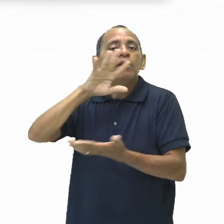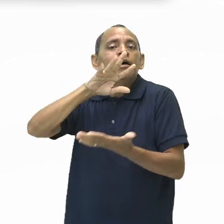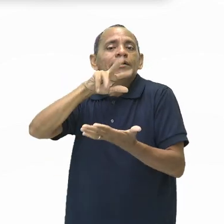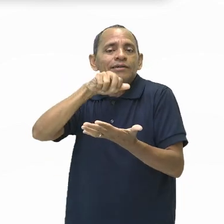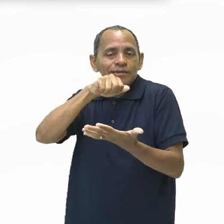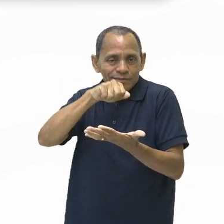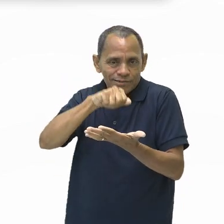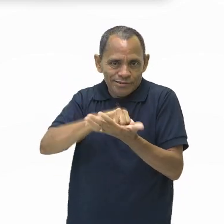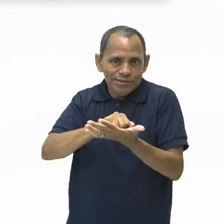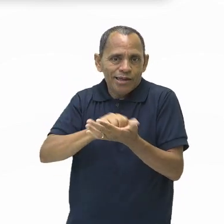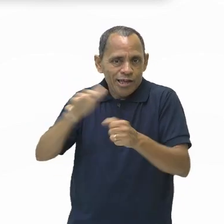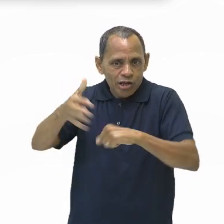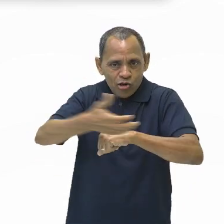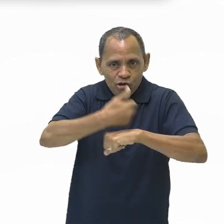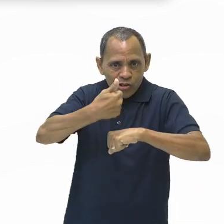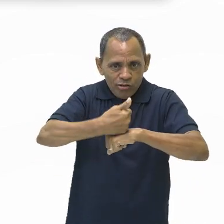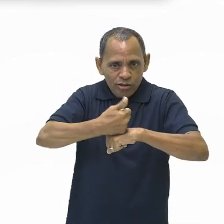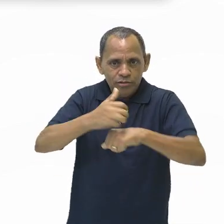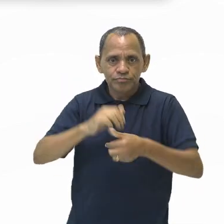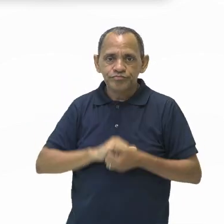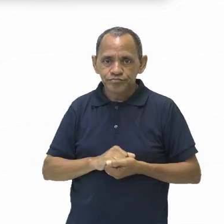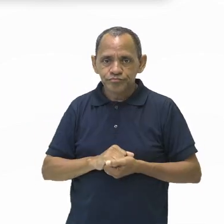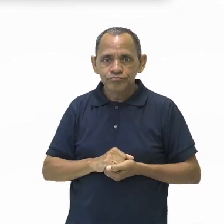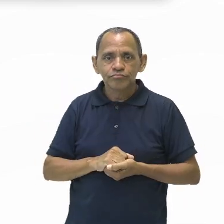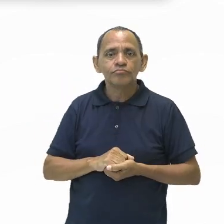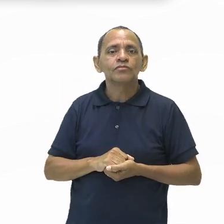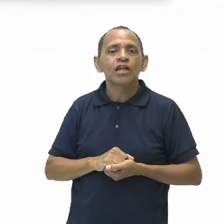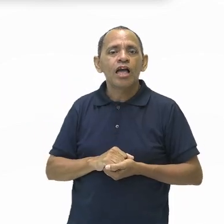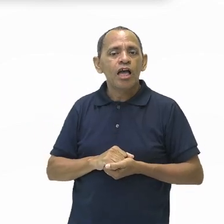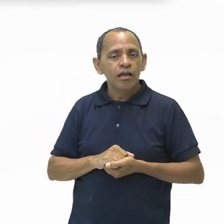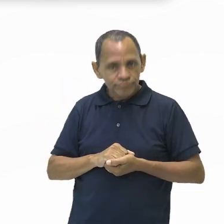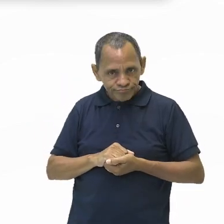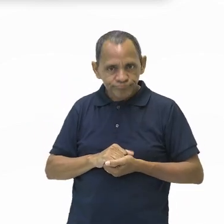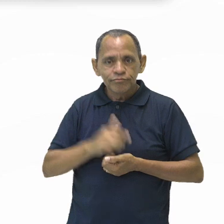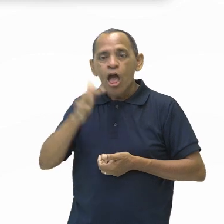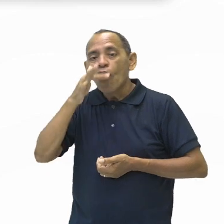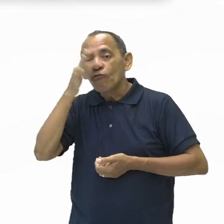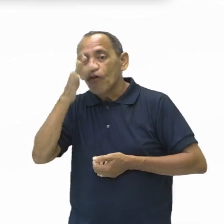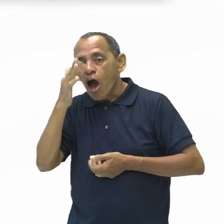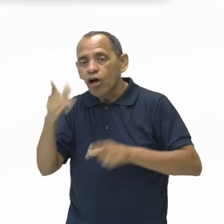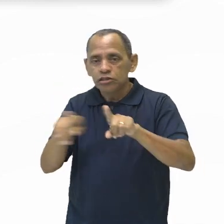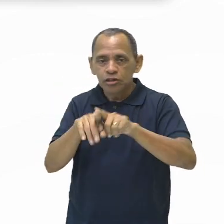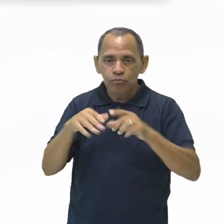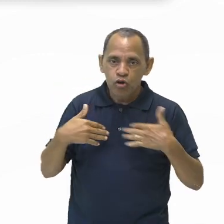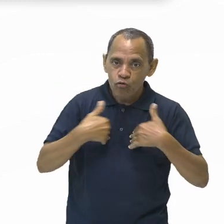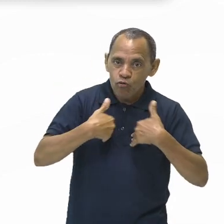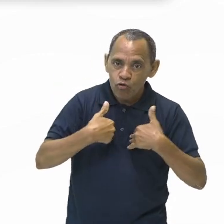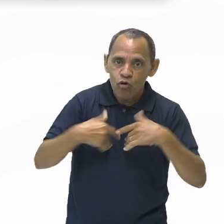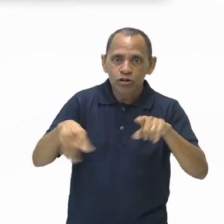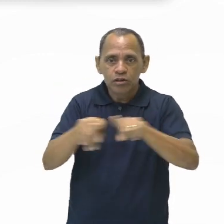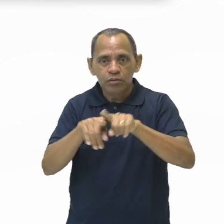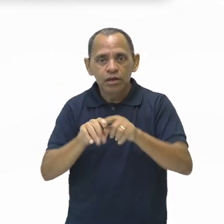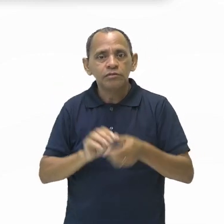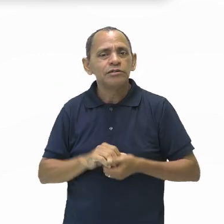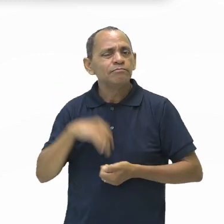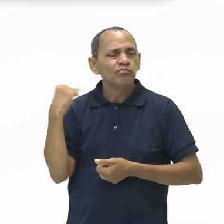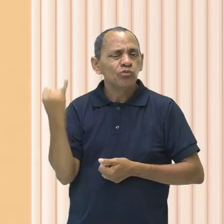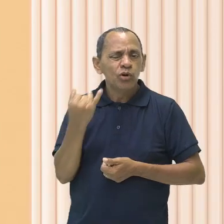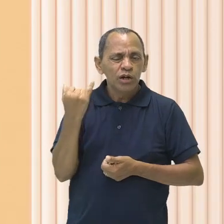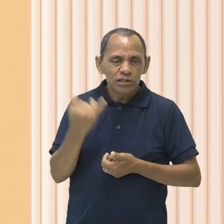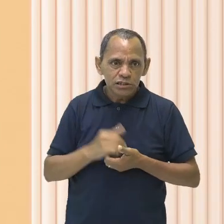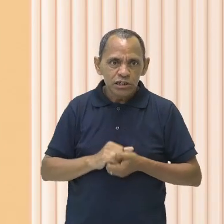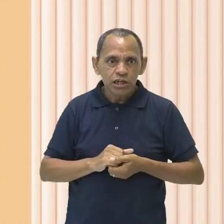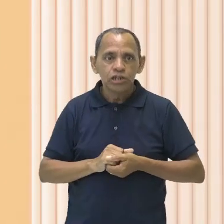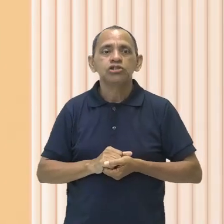a colônia, vão documentar a fauna e a flora. Isso vai ser de extrema importância